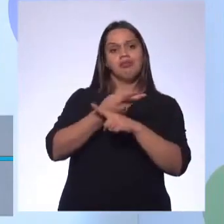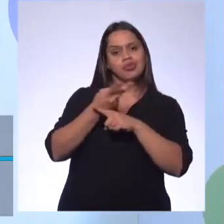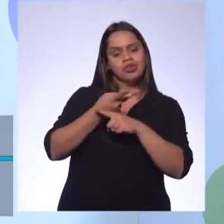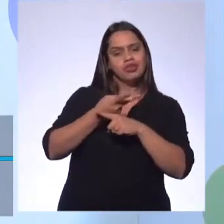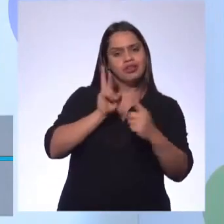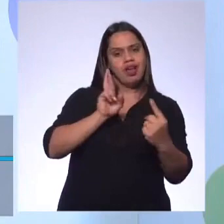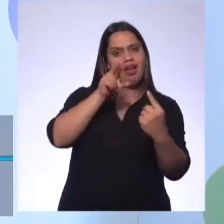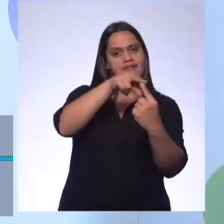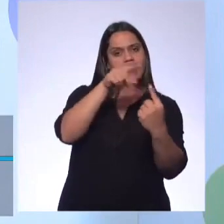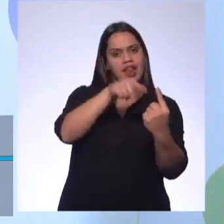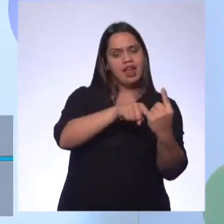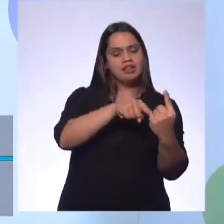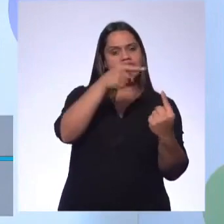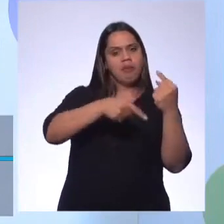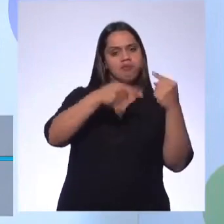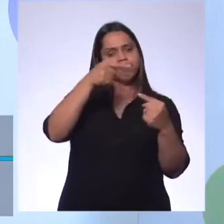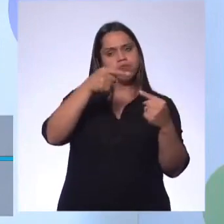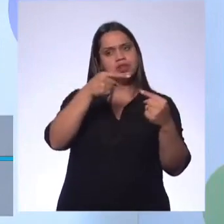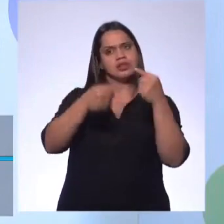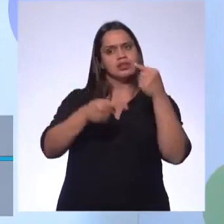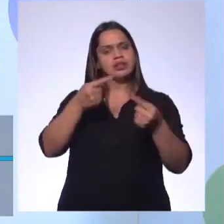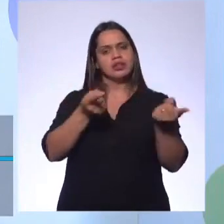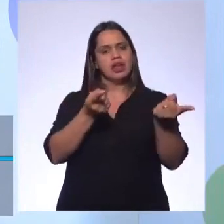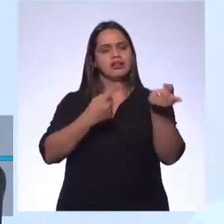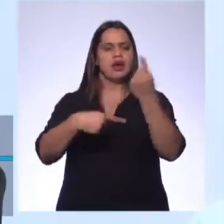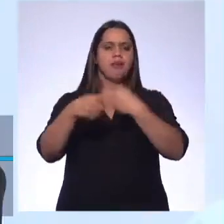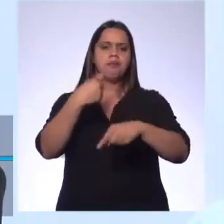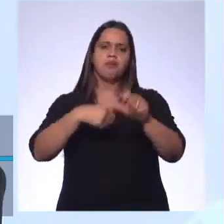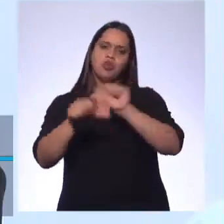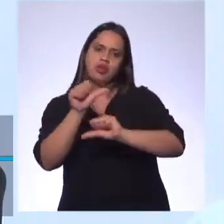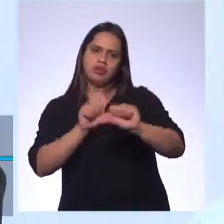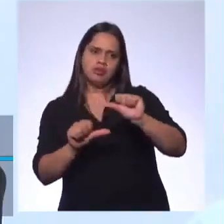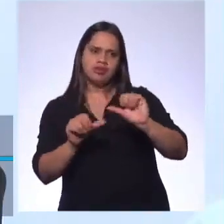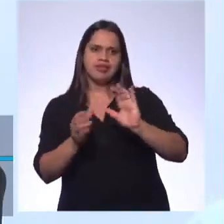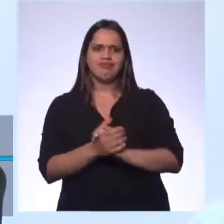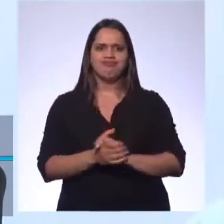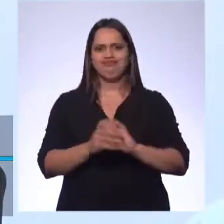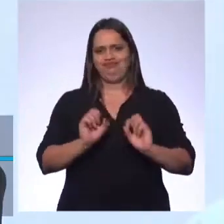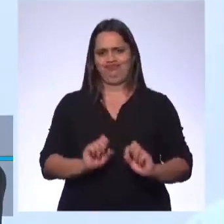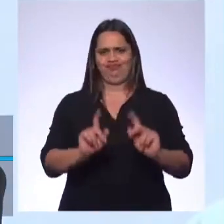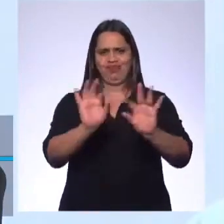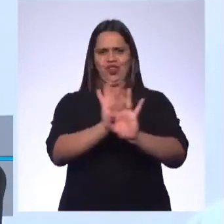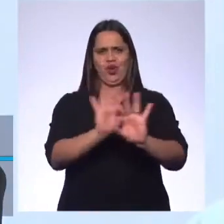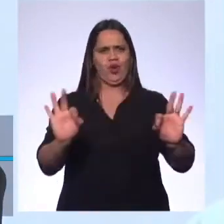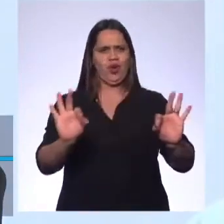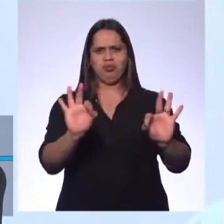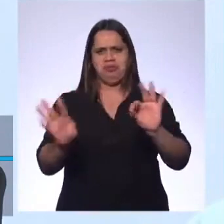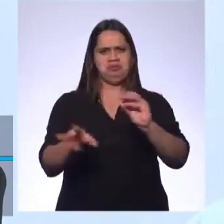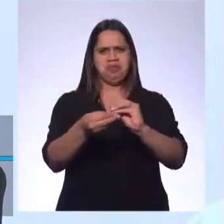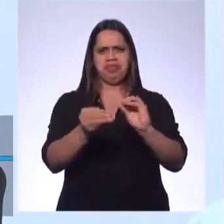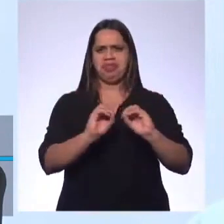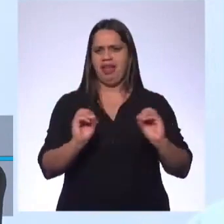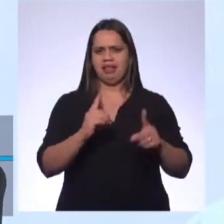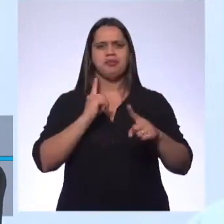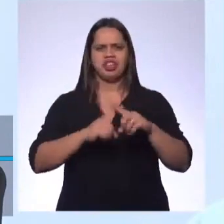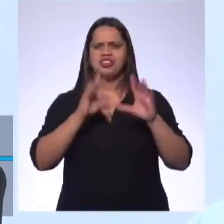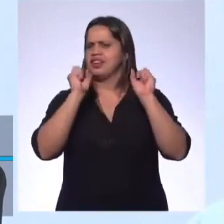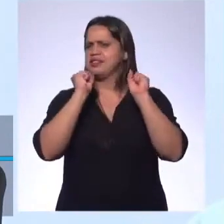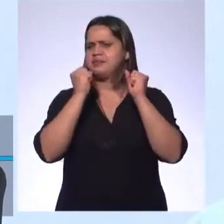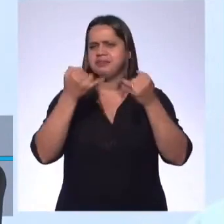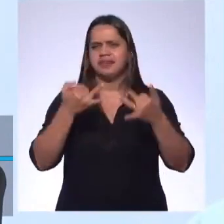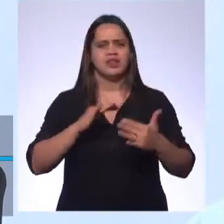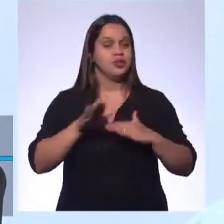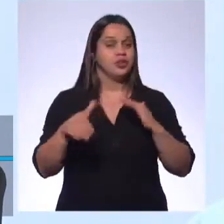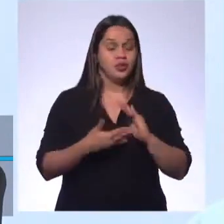referenciais, essa discussão sobre a transformação. Ótimo, não vou falar mais nada, né? Não vou acrescentar, porque ela disse tudo. E